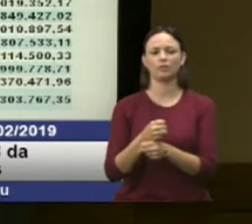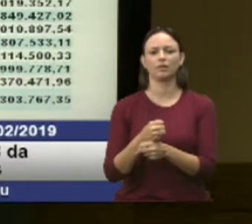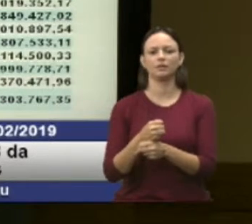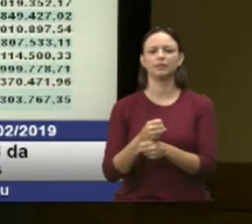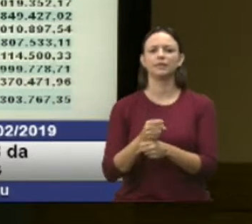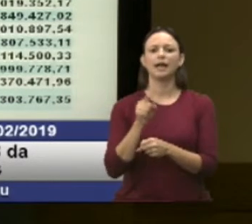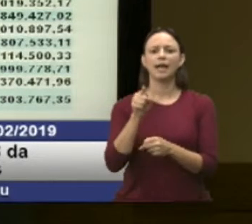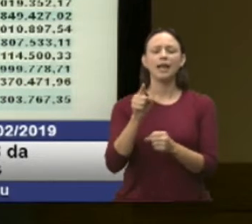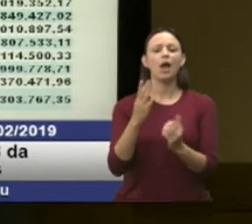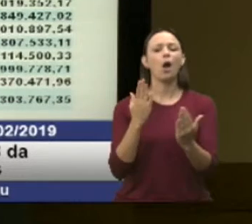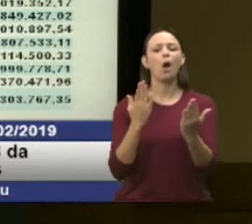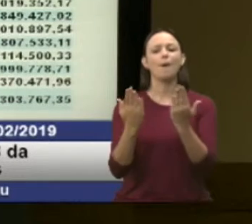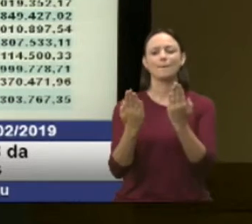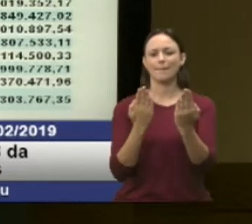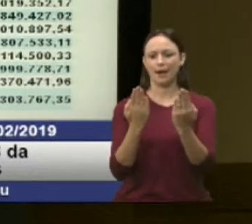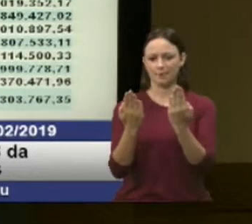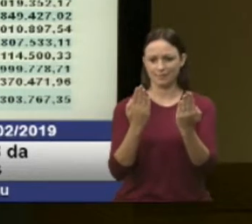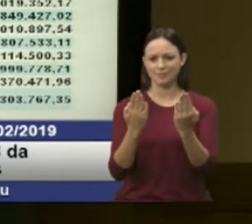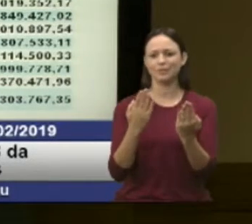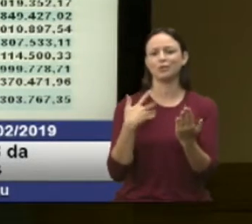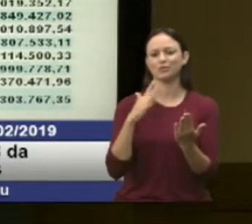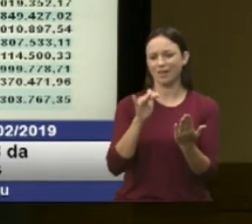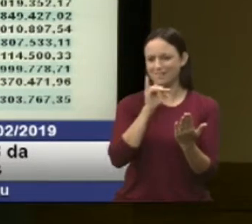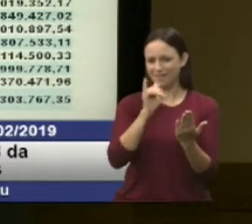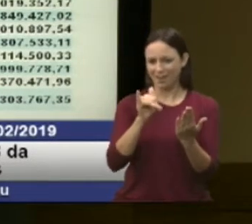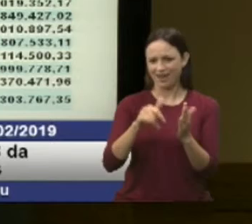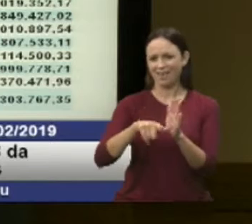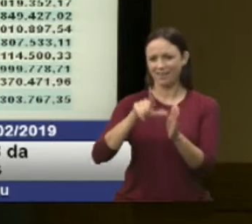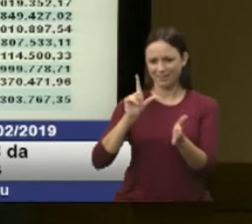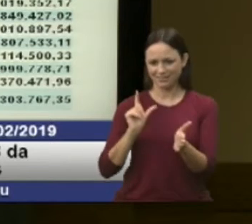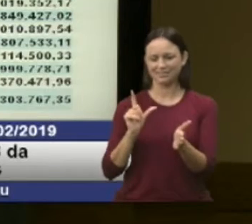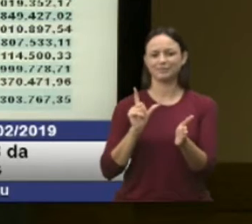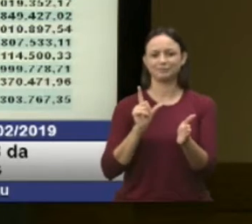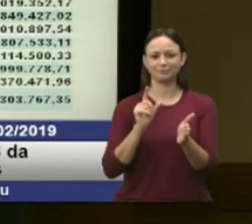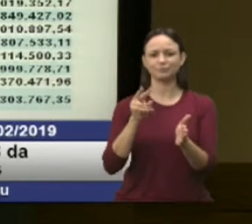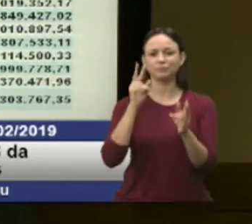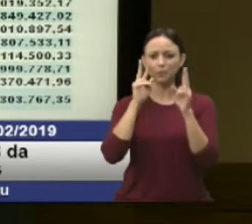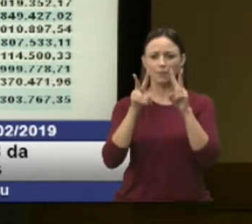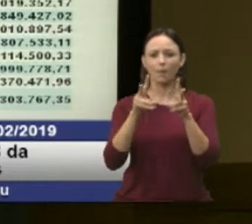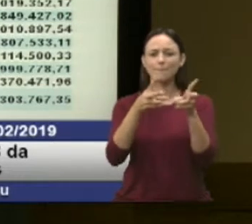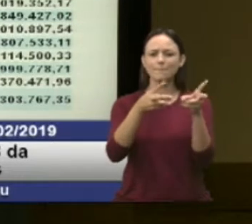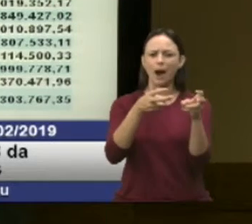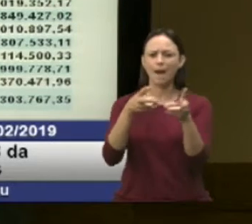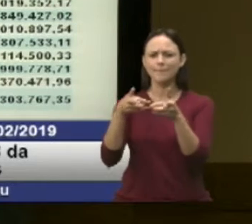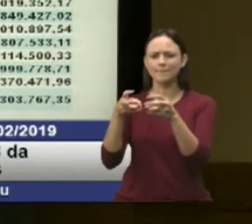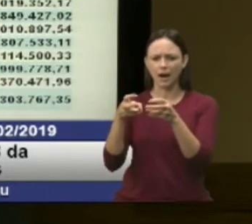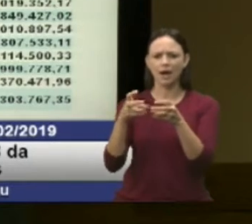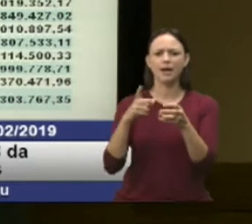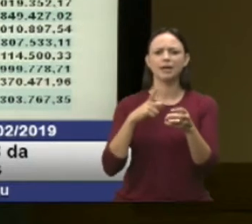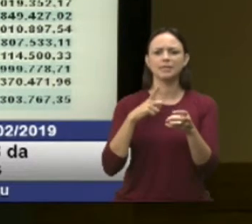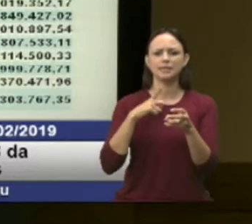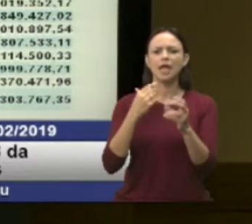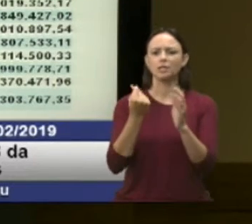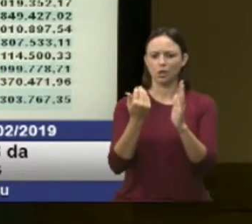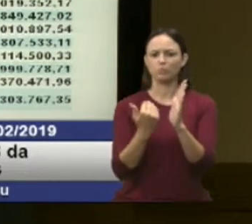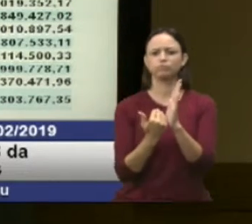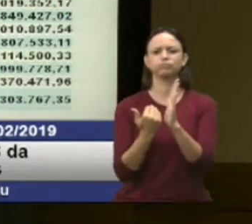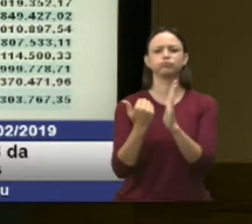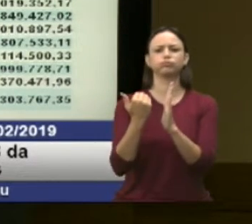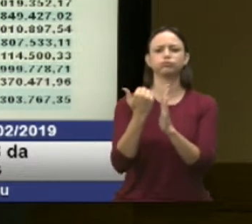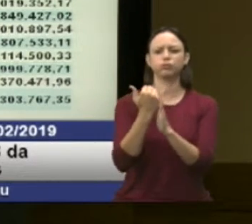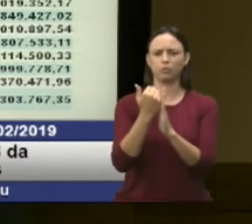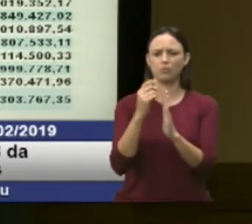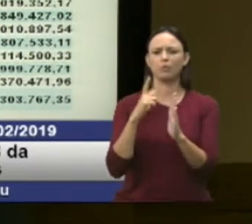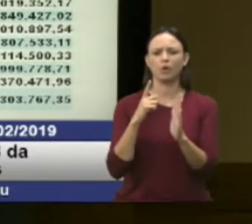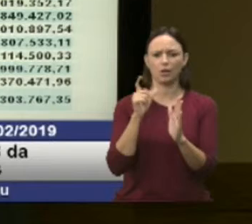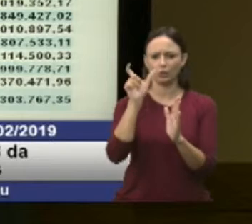Aqui a comparação que nós já dissemos aos senhores, né? Os senhores podem observar que há uma majoração em todas elas,